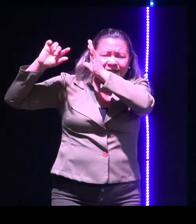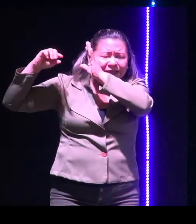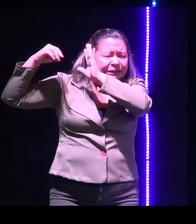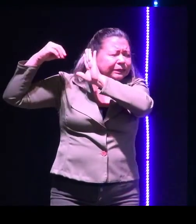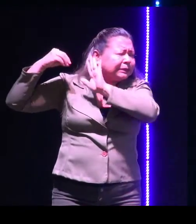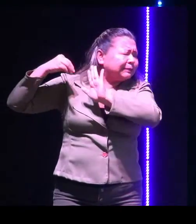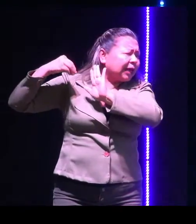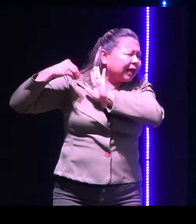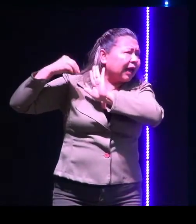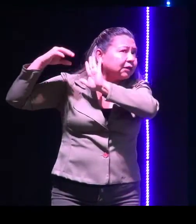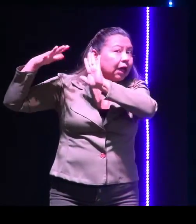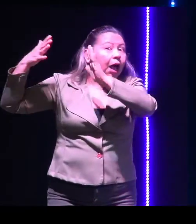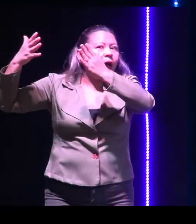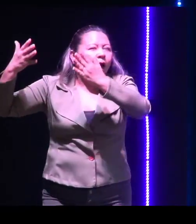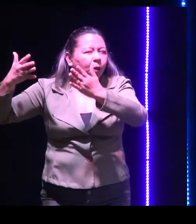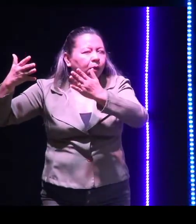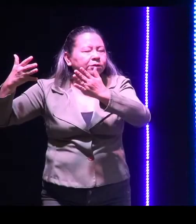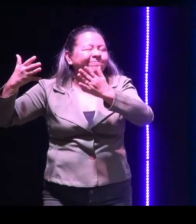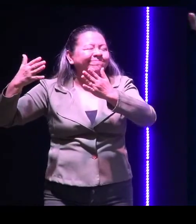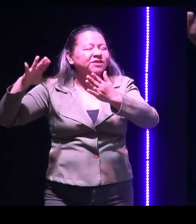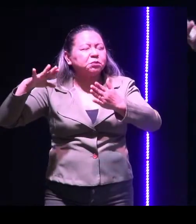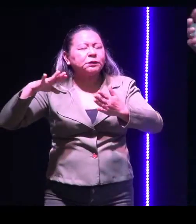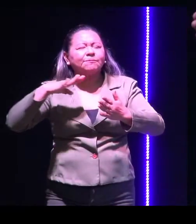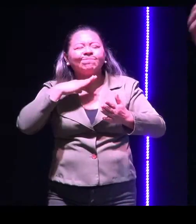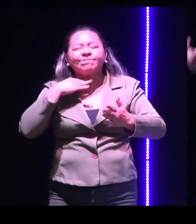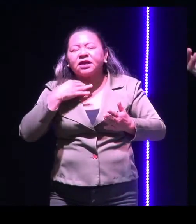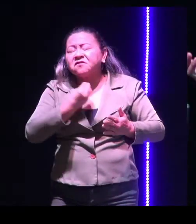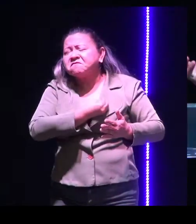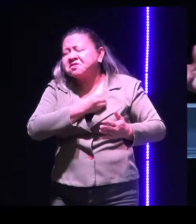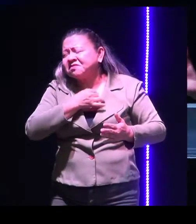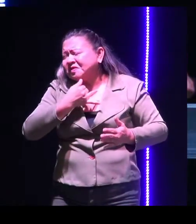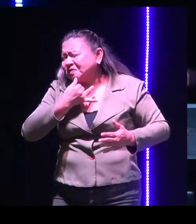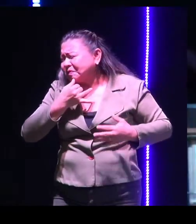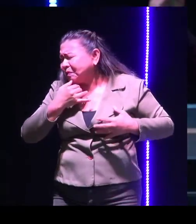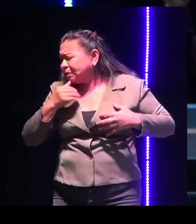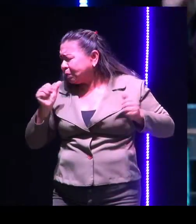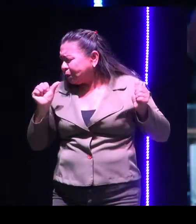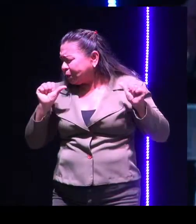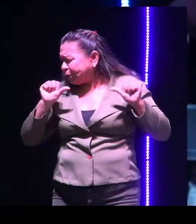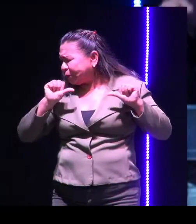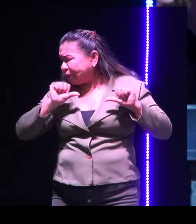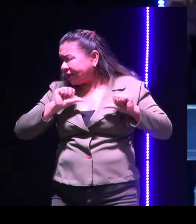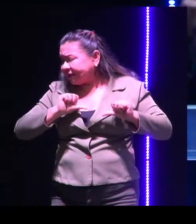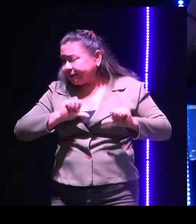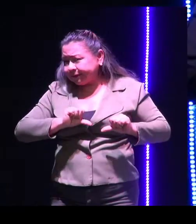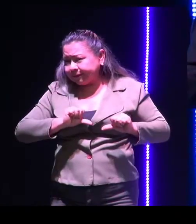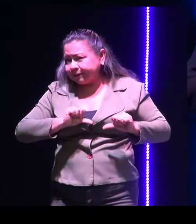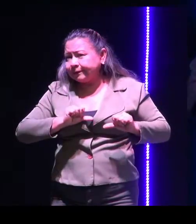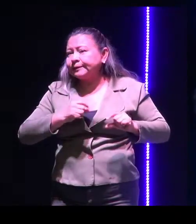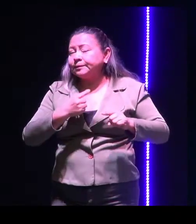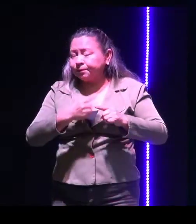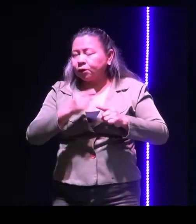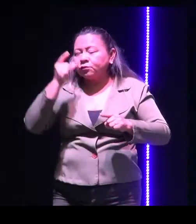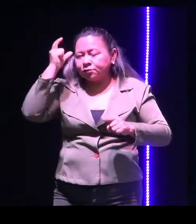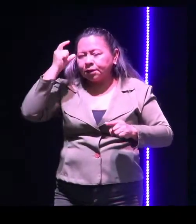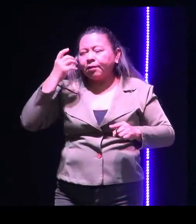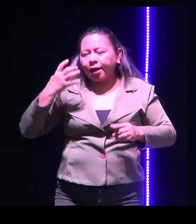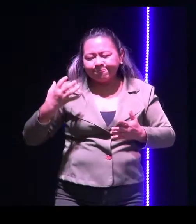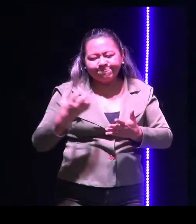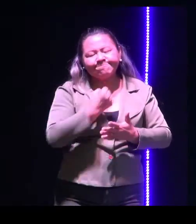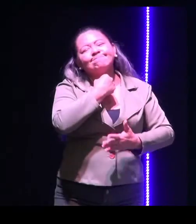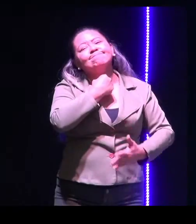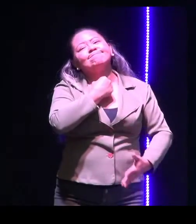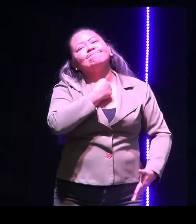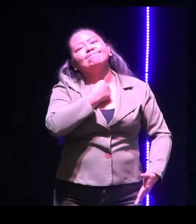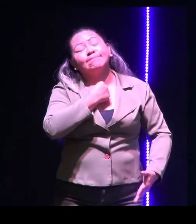foi consumado e agora vem a morte. E é por isso que nós precisamos ter cuidado, porque senão o diabo vai nos